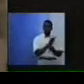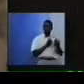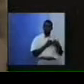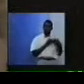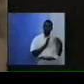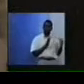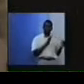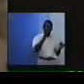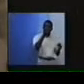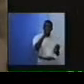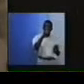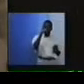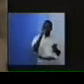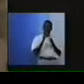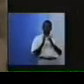você,